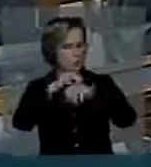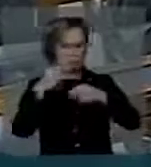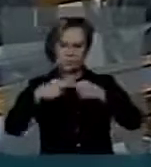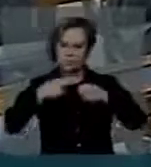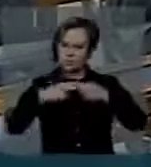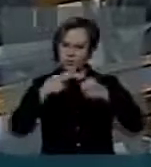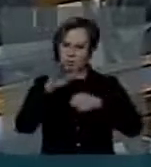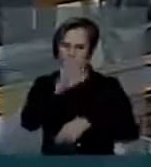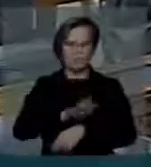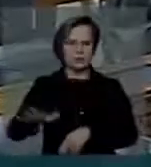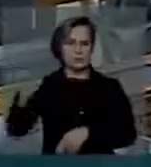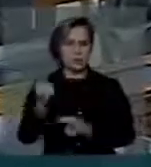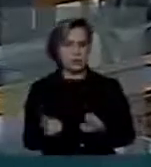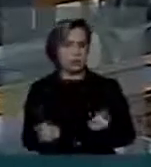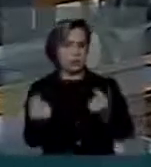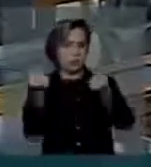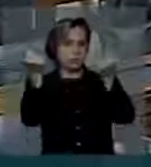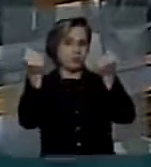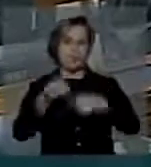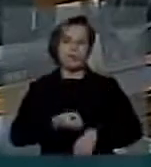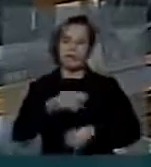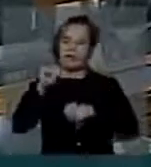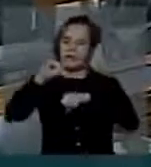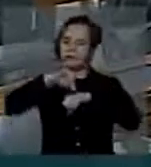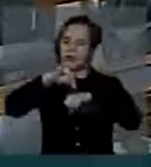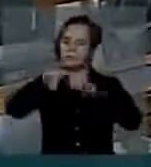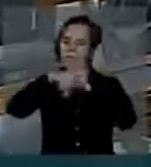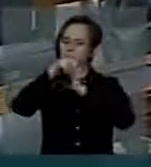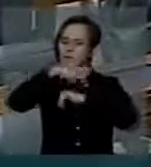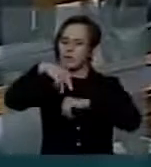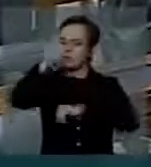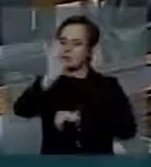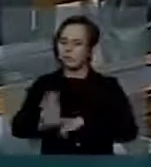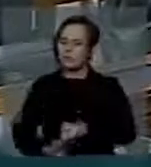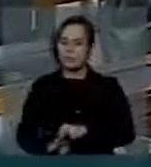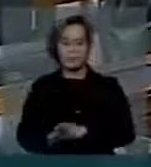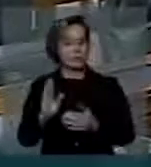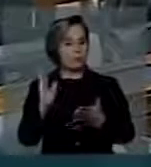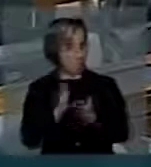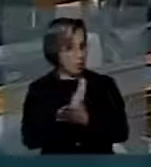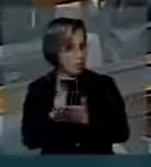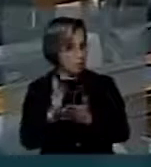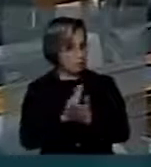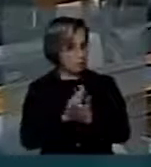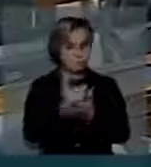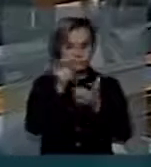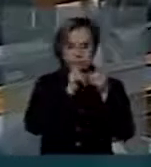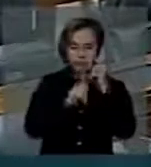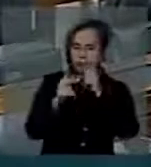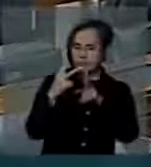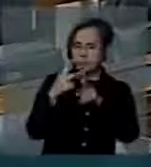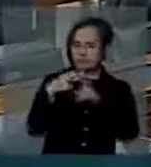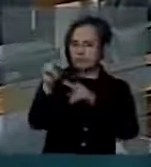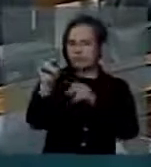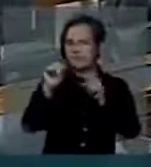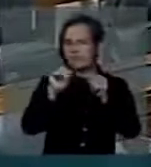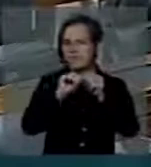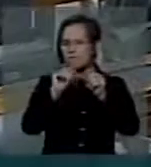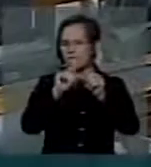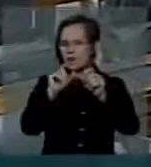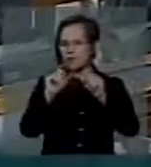urbanos em várias capitais do país. Alguns deles exitosos, fazendo com que